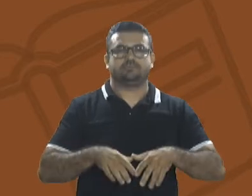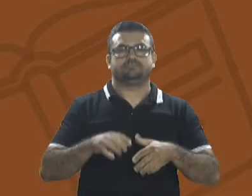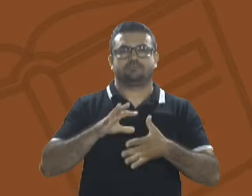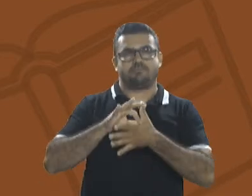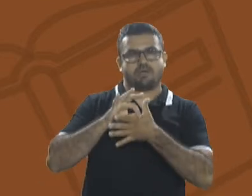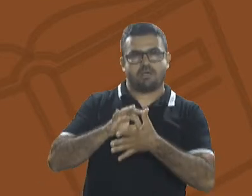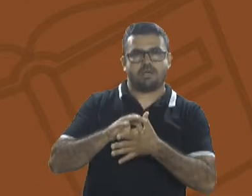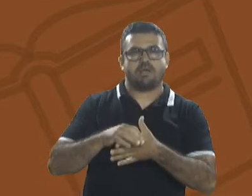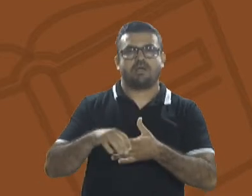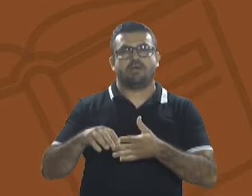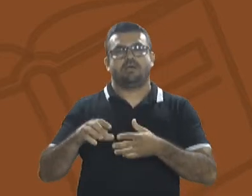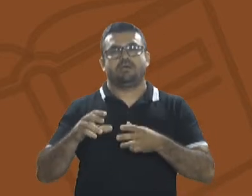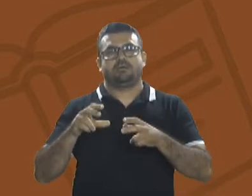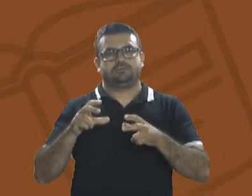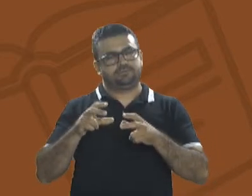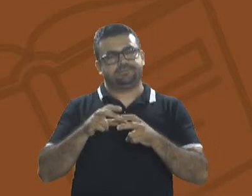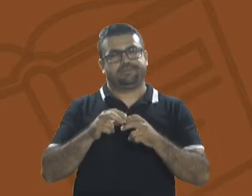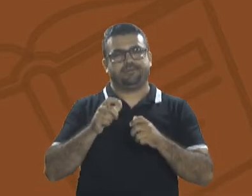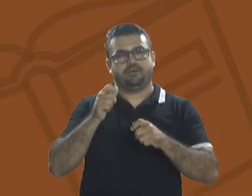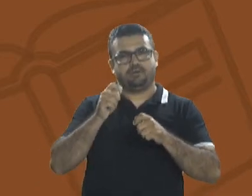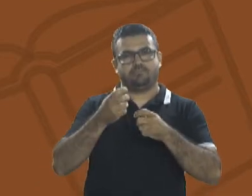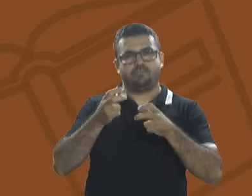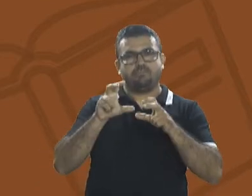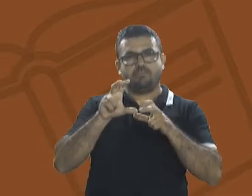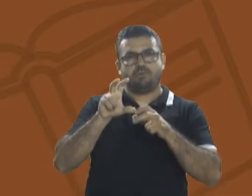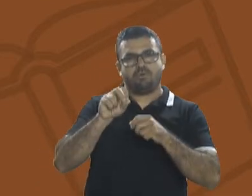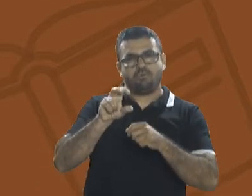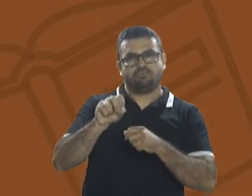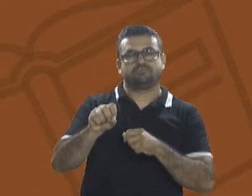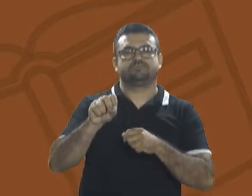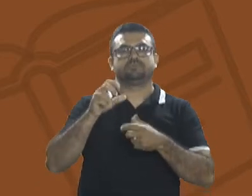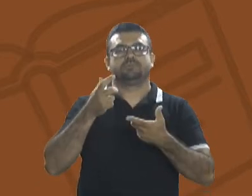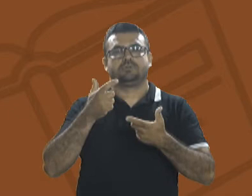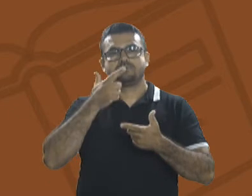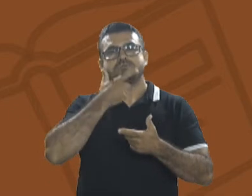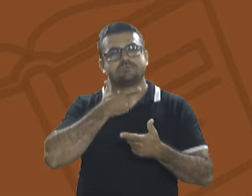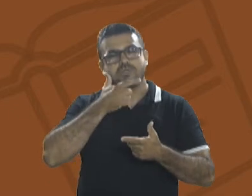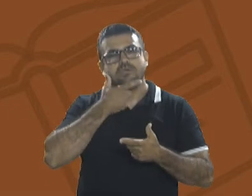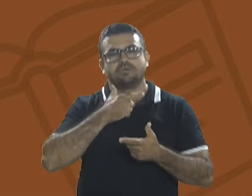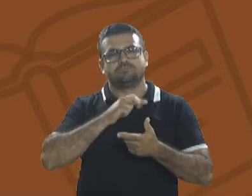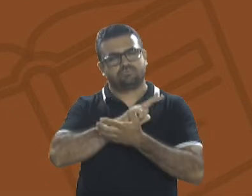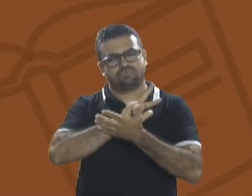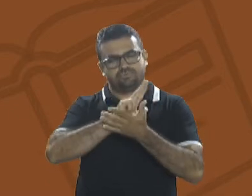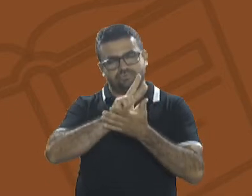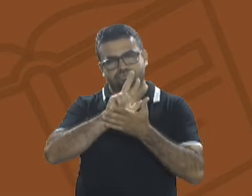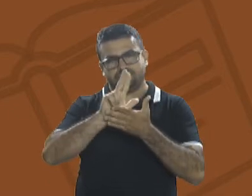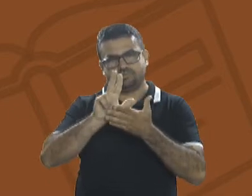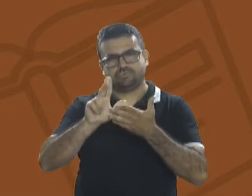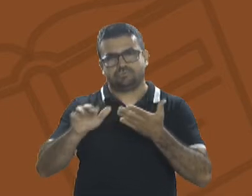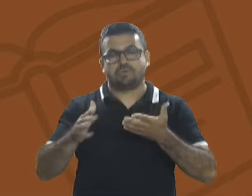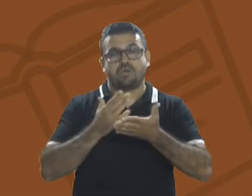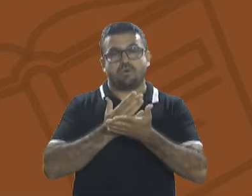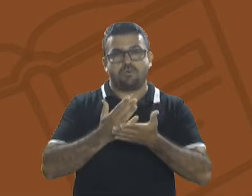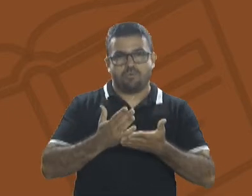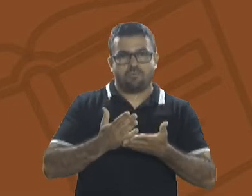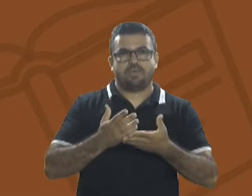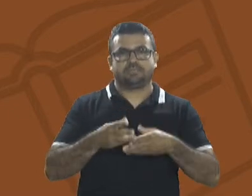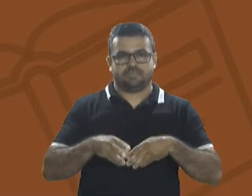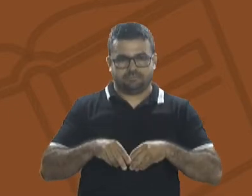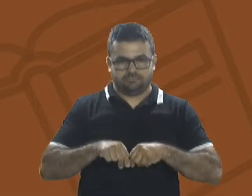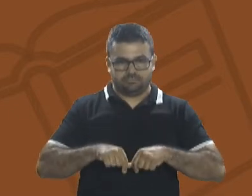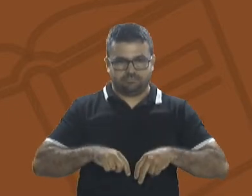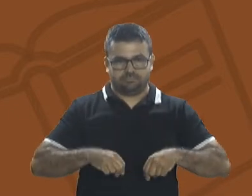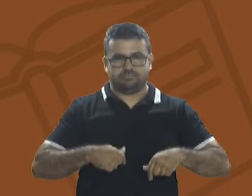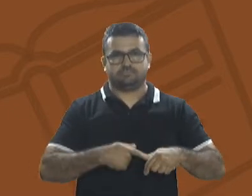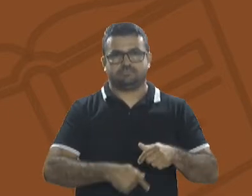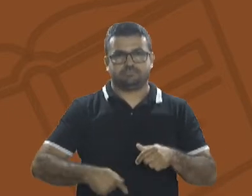né, ovo, leite, queijo, tudo isso vai começar ali o processo de digestão no estômago. Aí